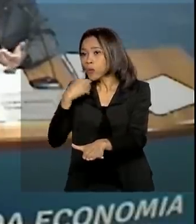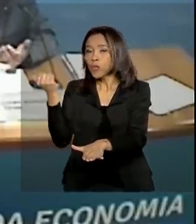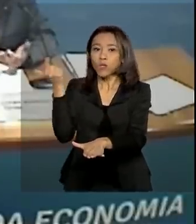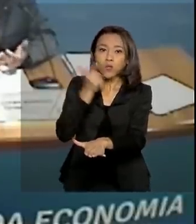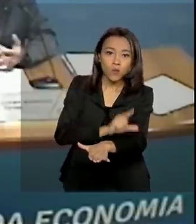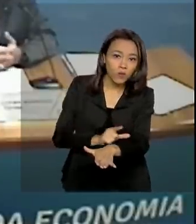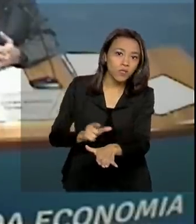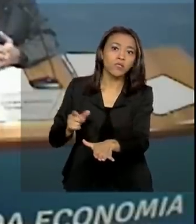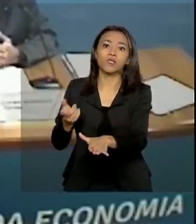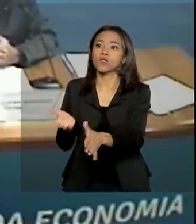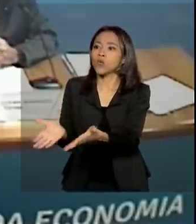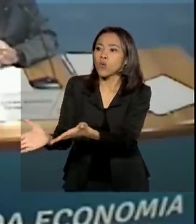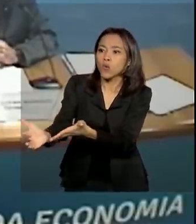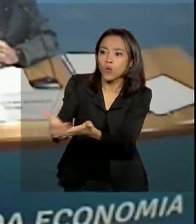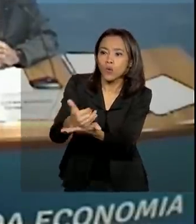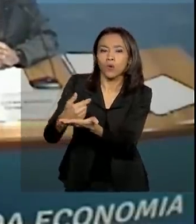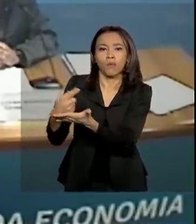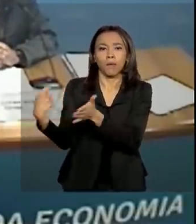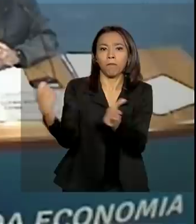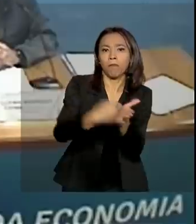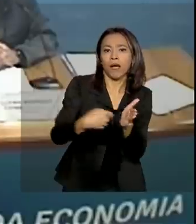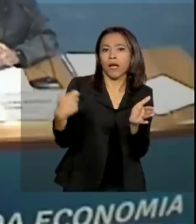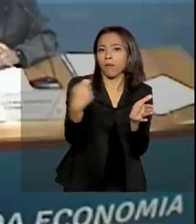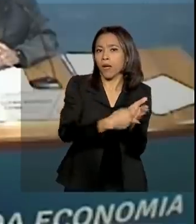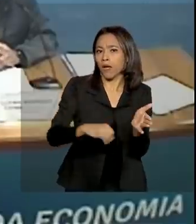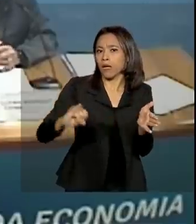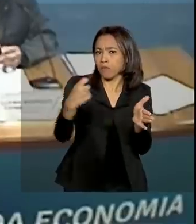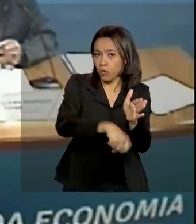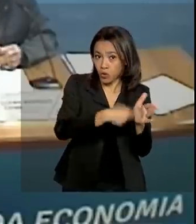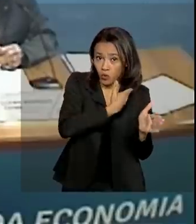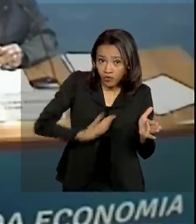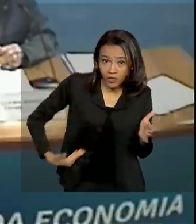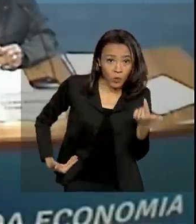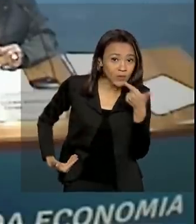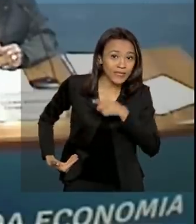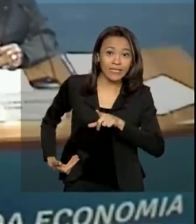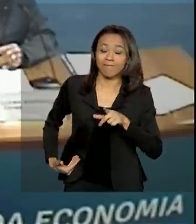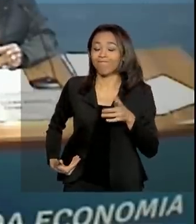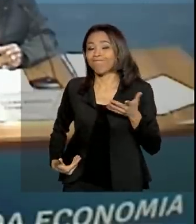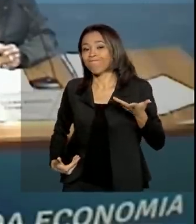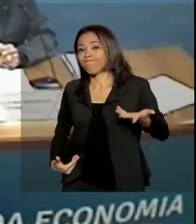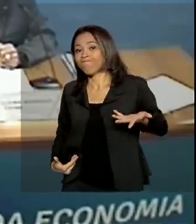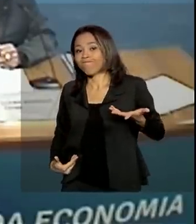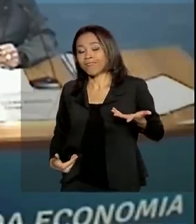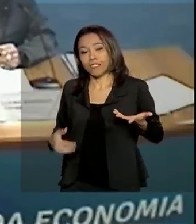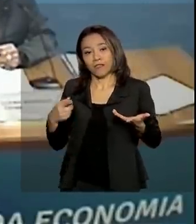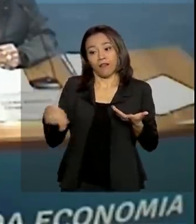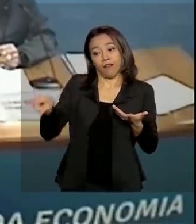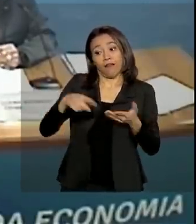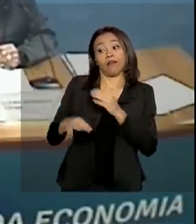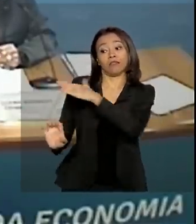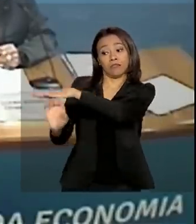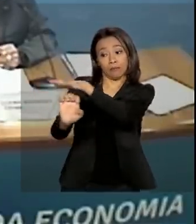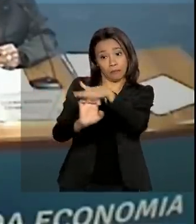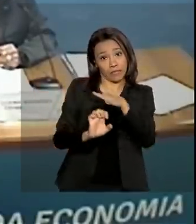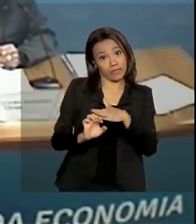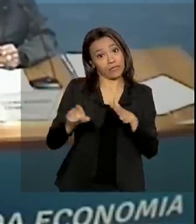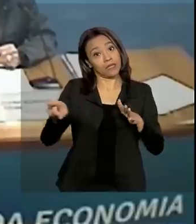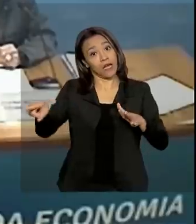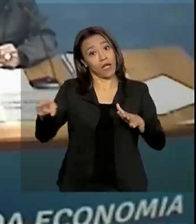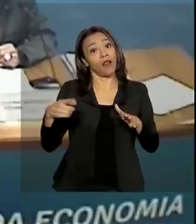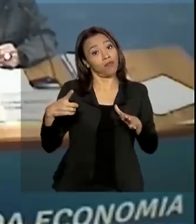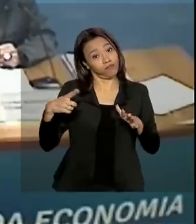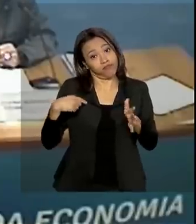de continuar honrando seus compromissos, a gente pode perceber que as empresas, no mês de março, lançaram mão do seu